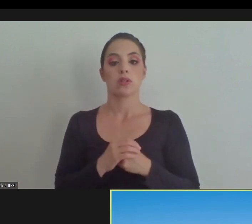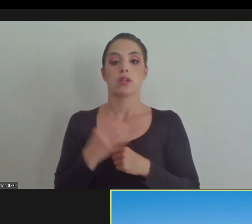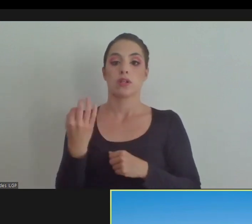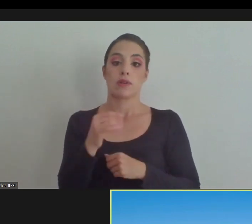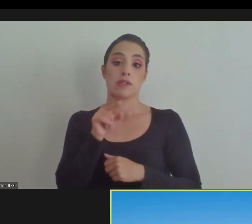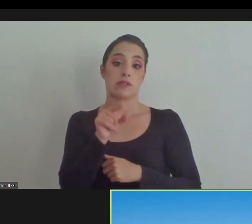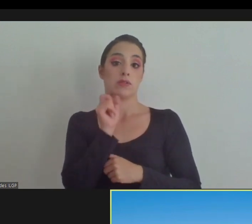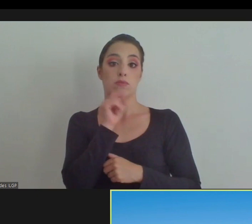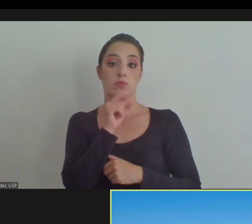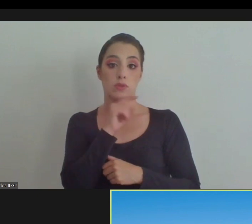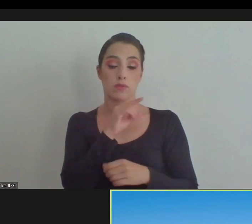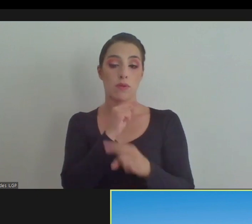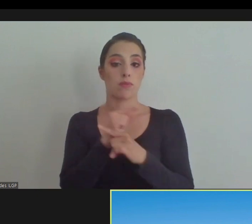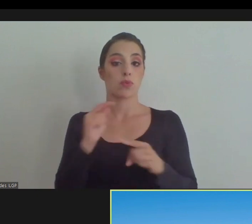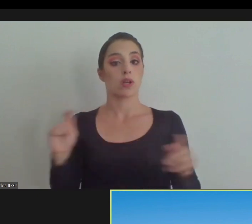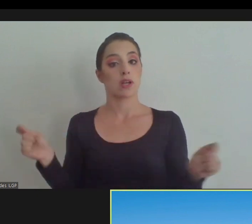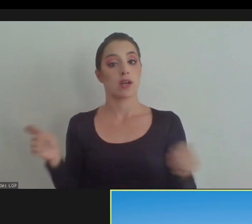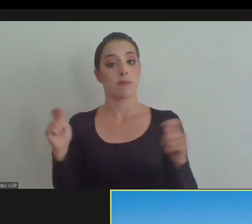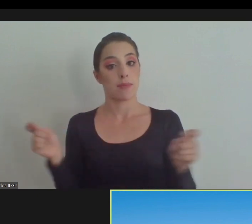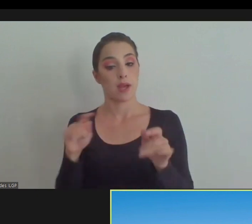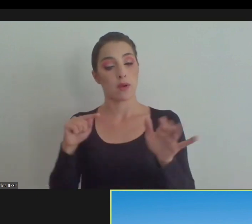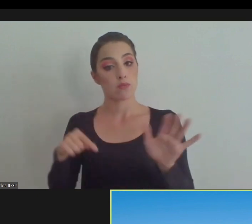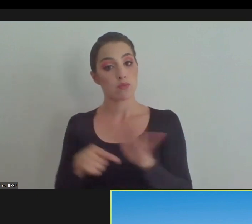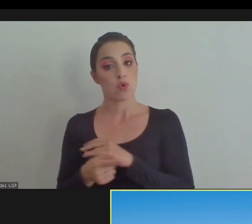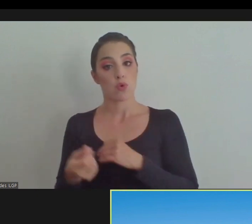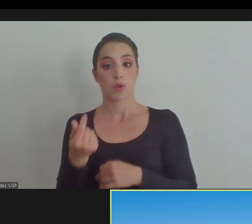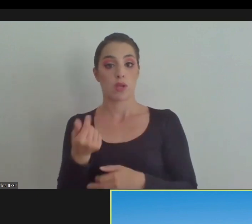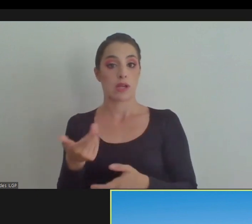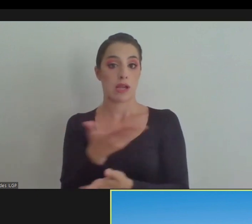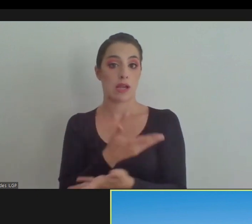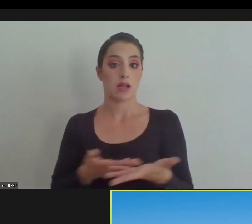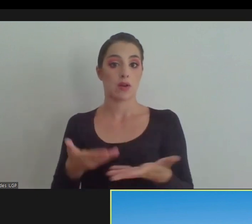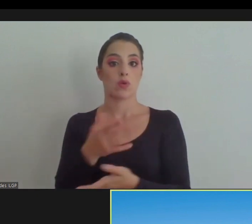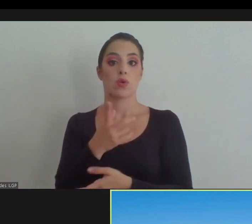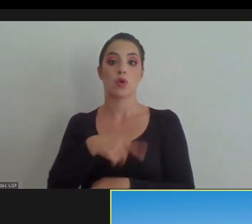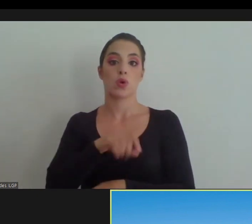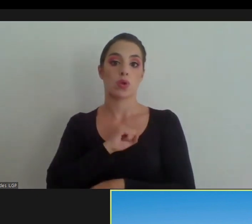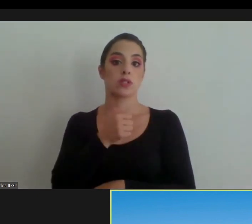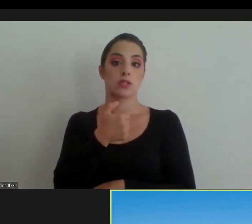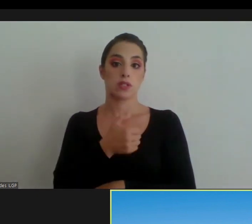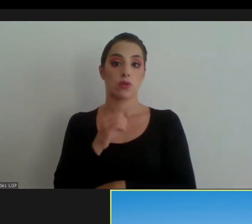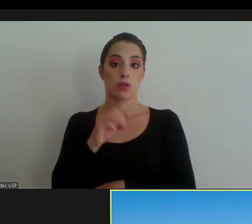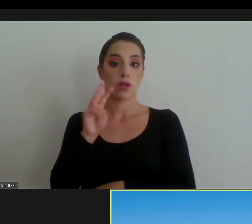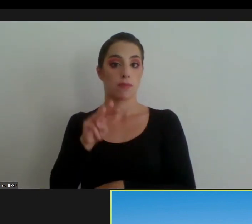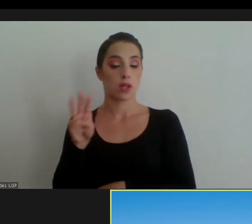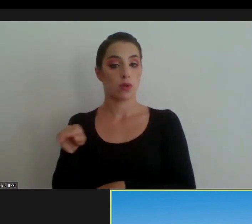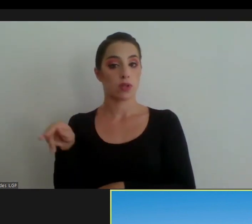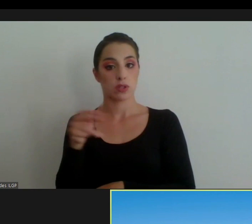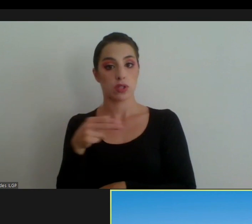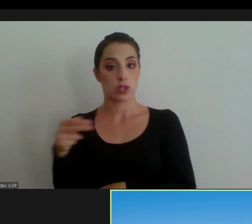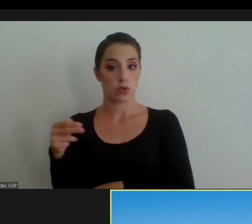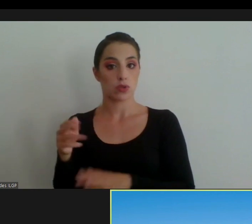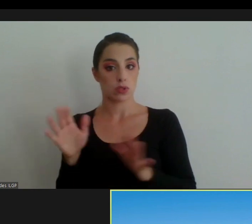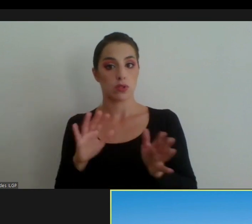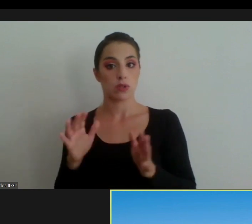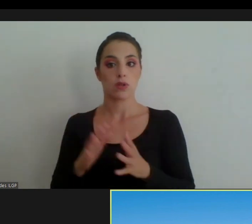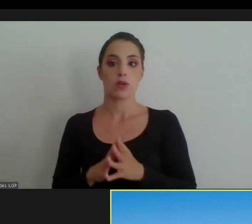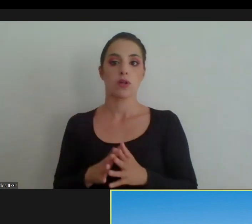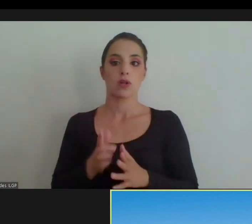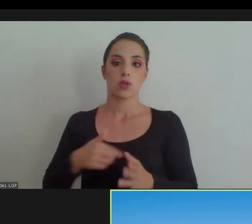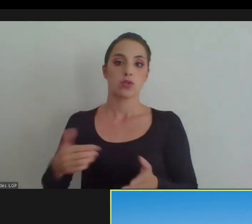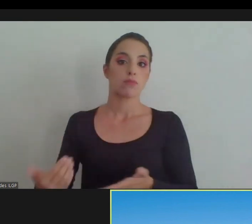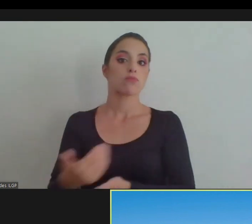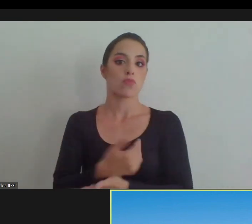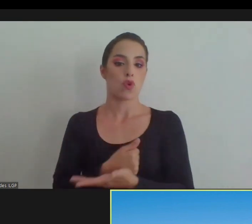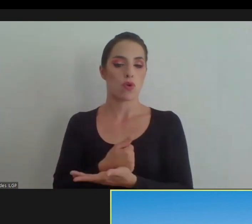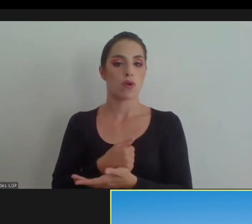possível fazer uma campanha de fundraising onde conseguimos angariar cerca de 50 milhões de euros, cerca de 51 milhões de euros. Portanto, por isso,